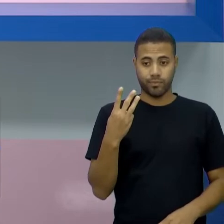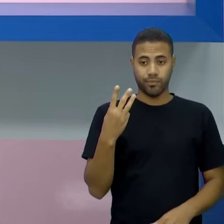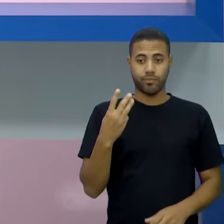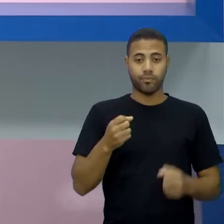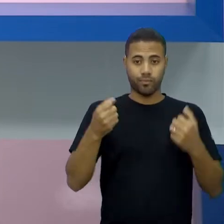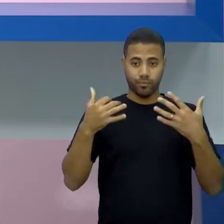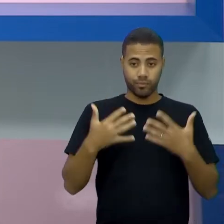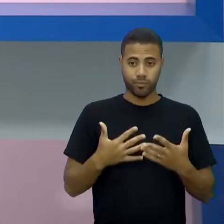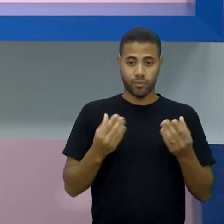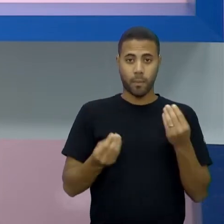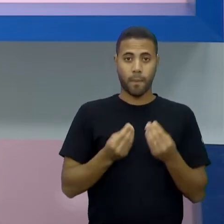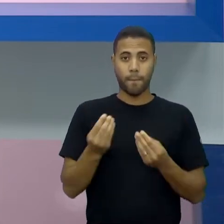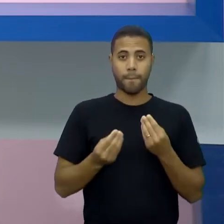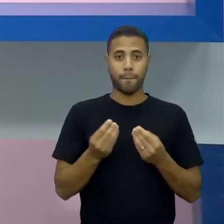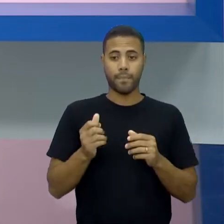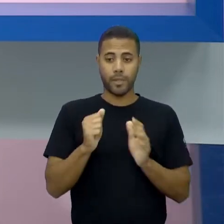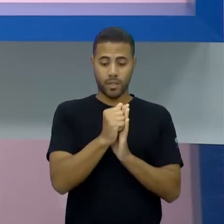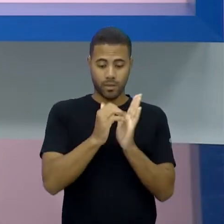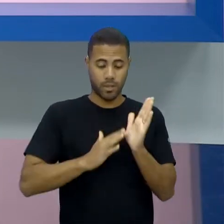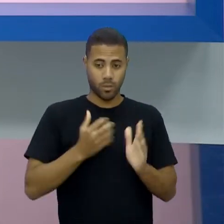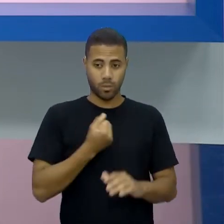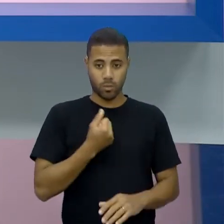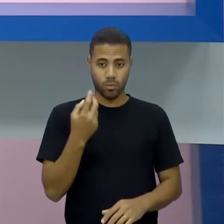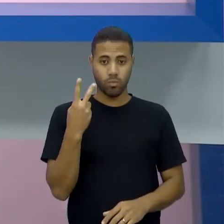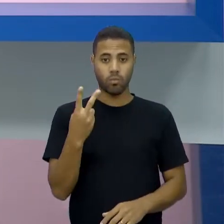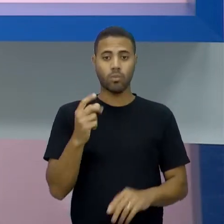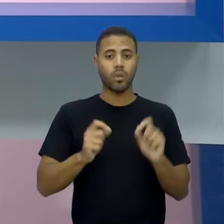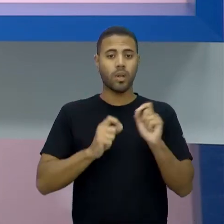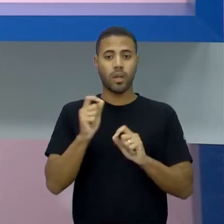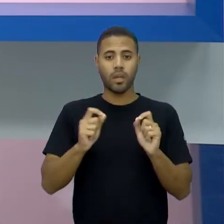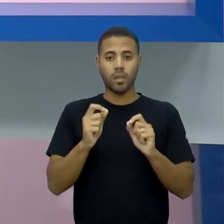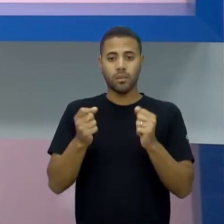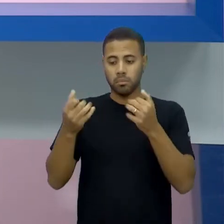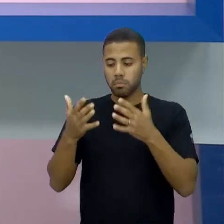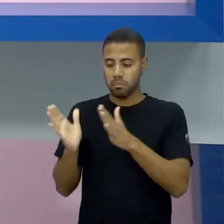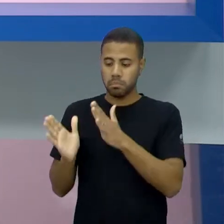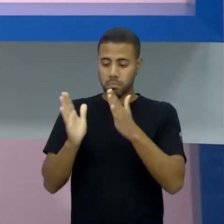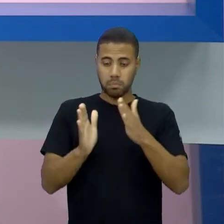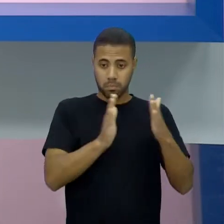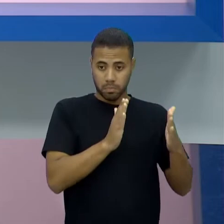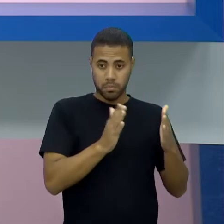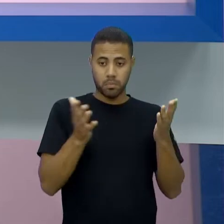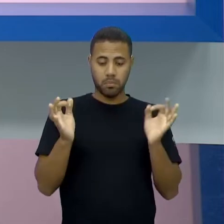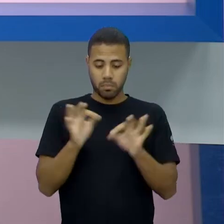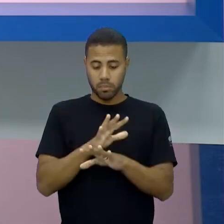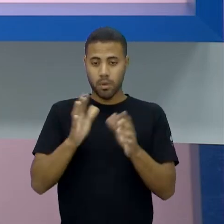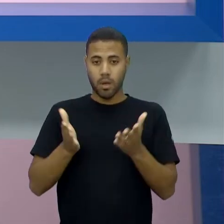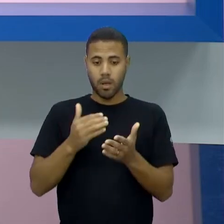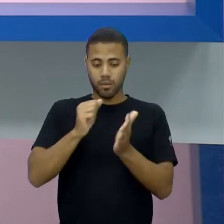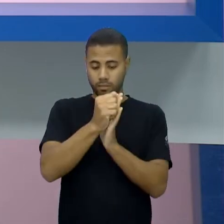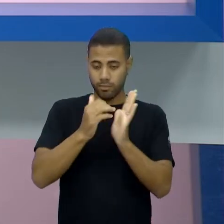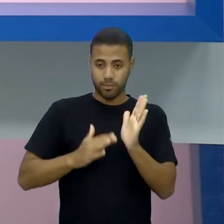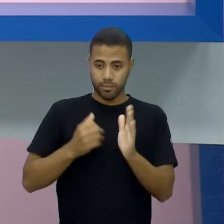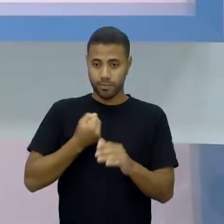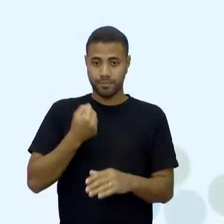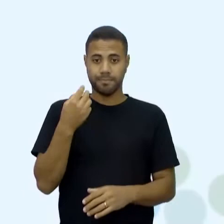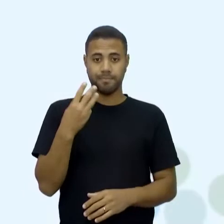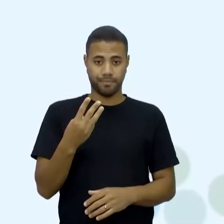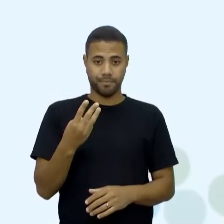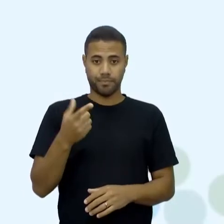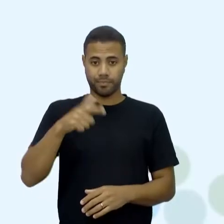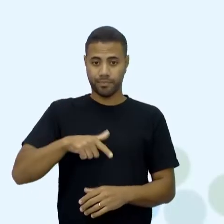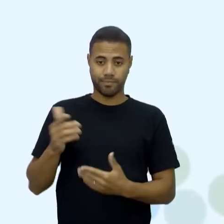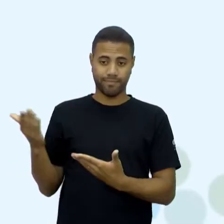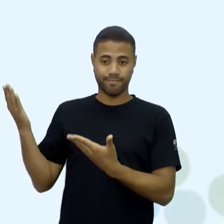falou bastante sobre a nossa atividade 2, encerramos o ciclo e agora vamos começar com a nossa atividade 3. Lá na nossa